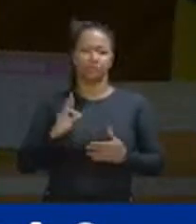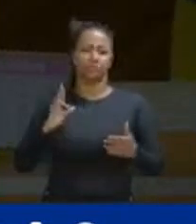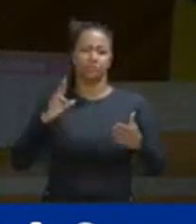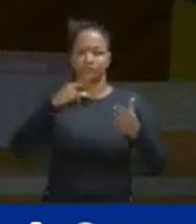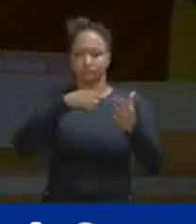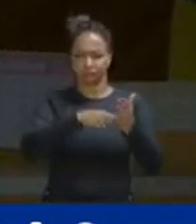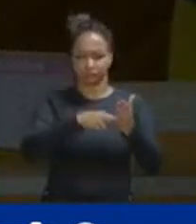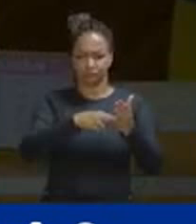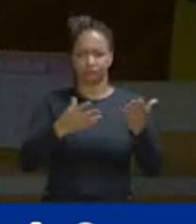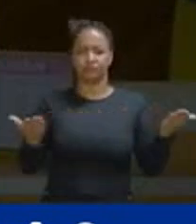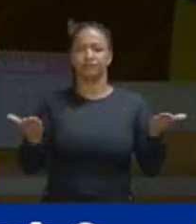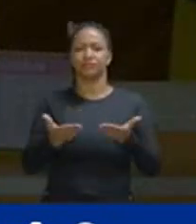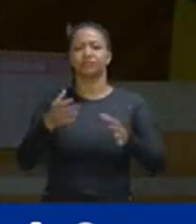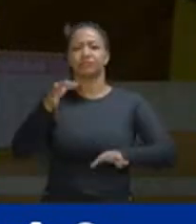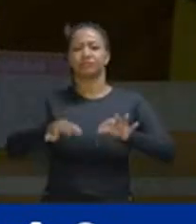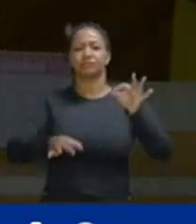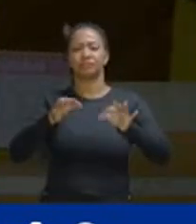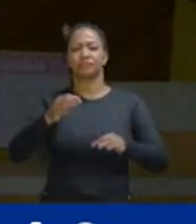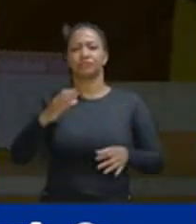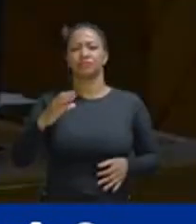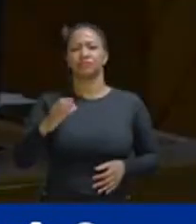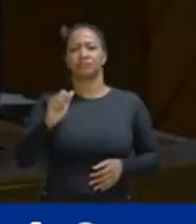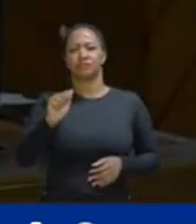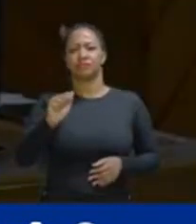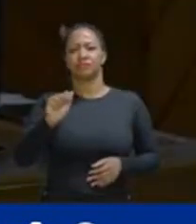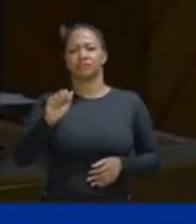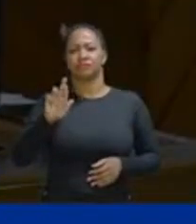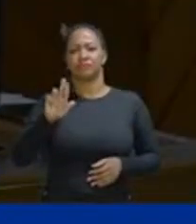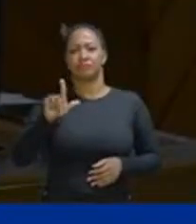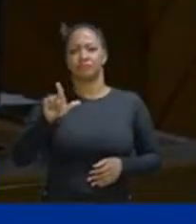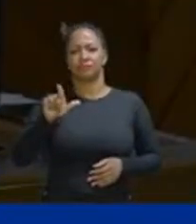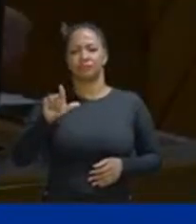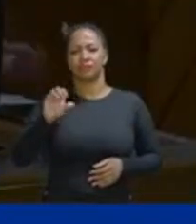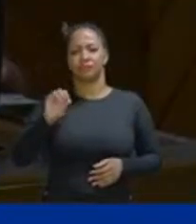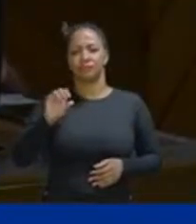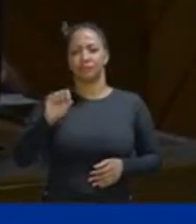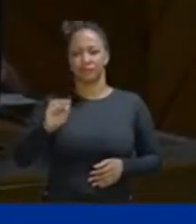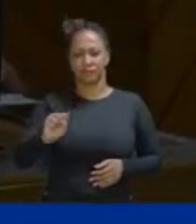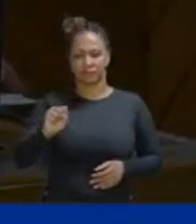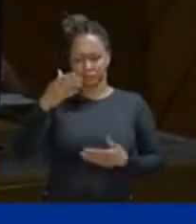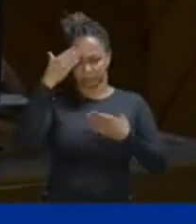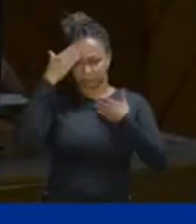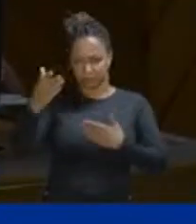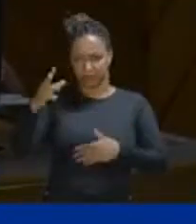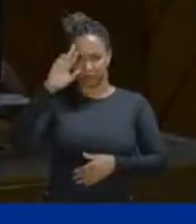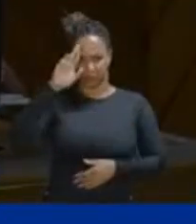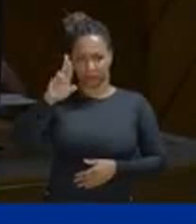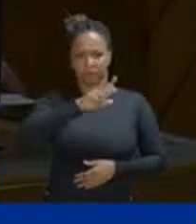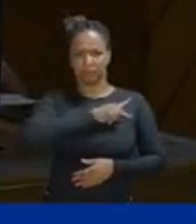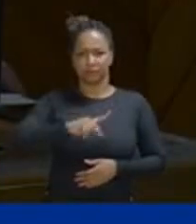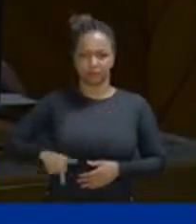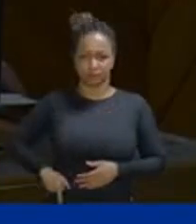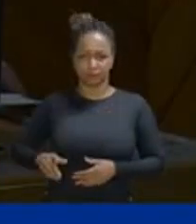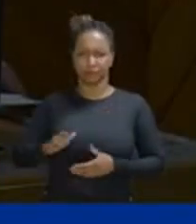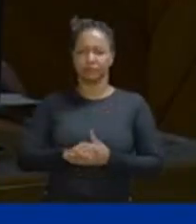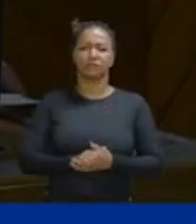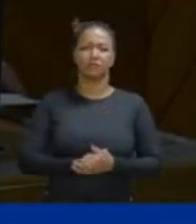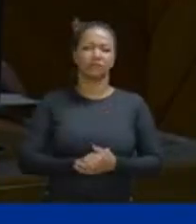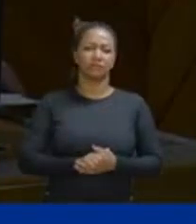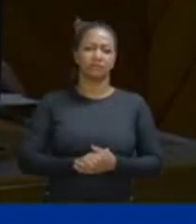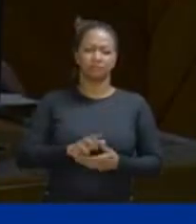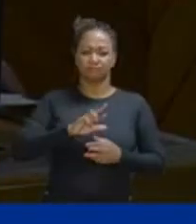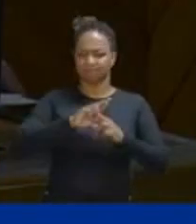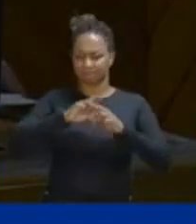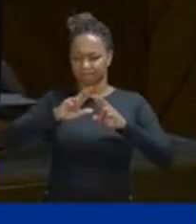Passo a palavra agora, então, ao juiz Carlos Torque. Obrigado, senhor presidente. Eu cheguei à conclusão diversa